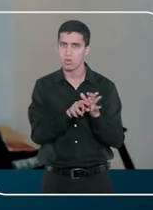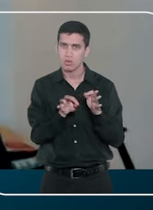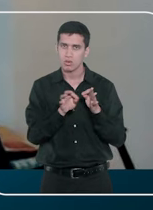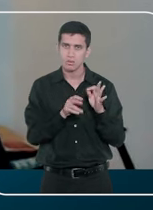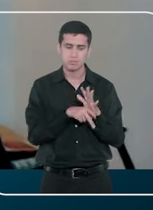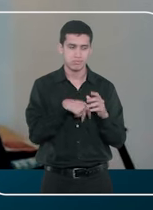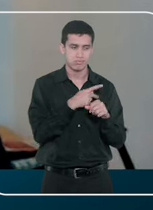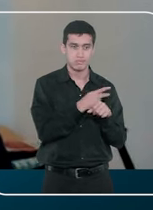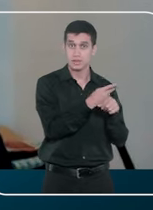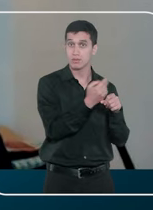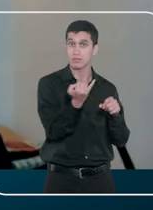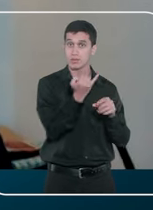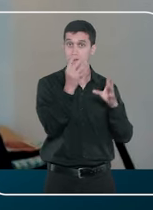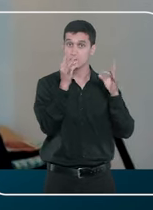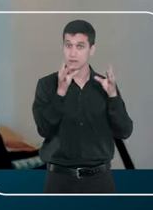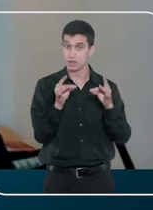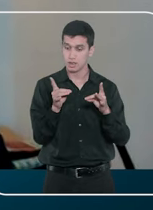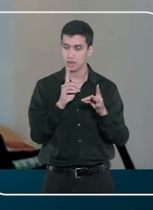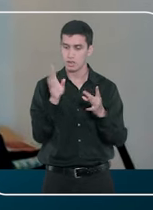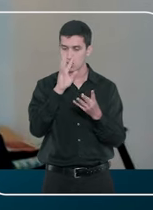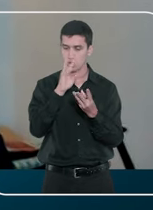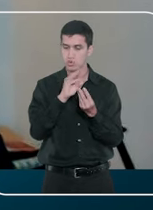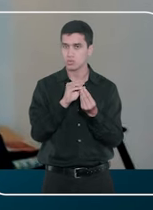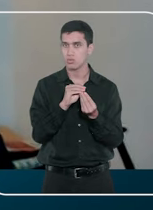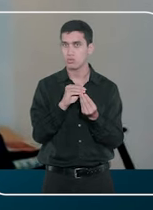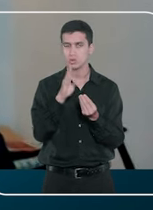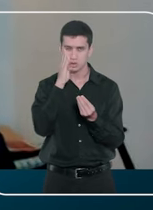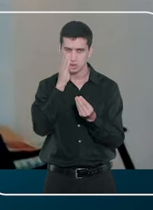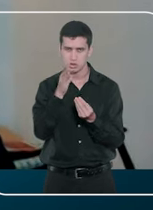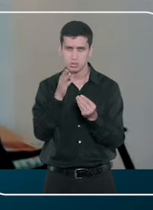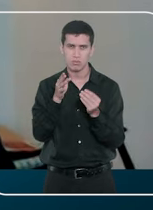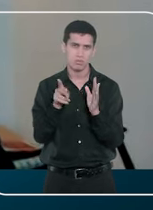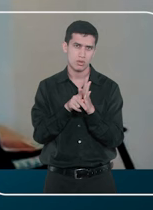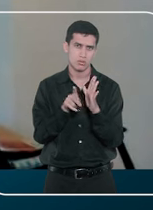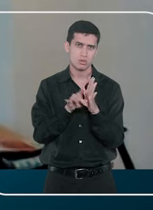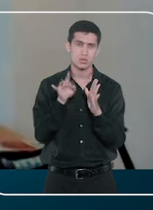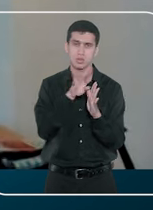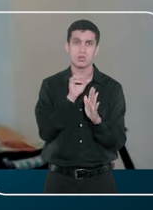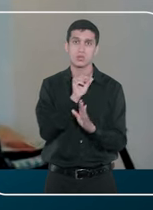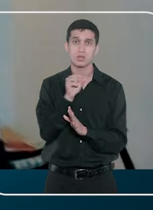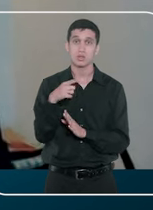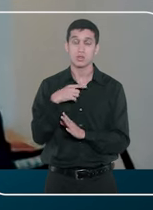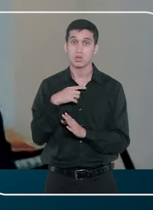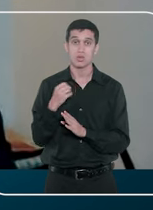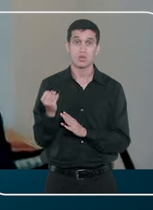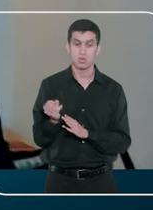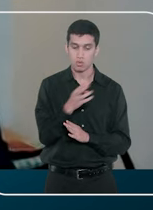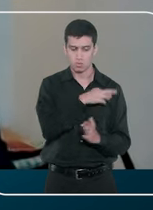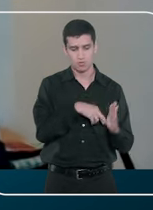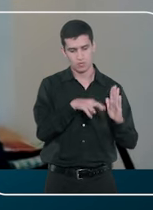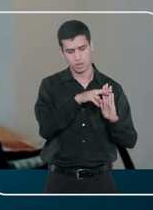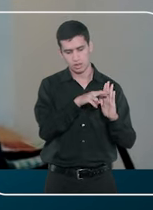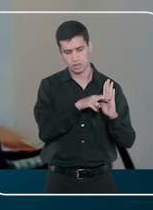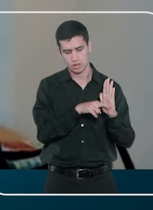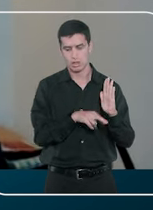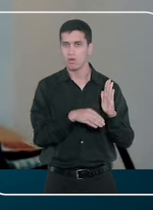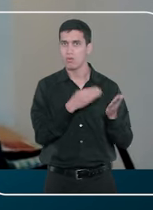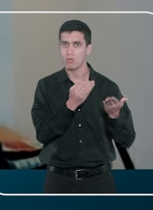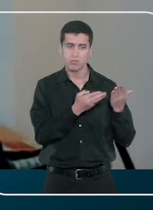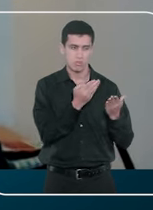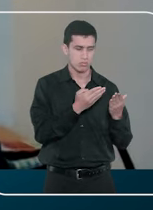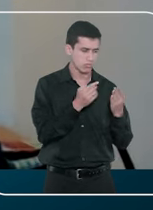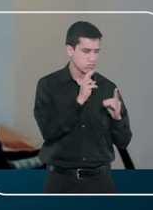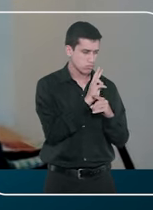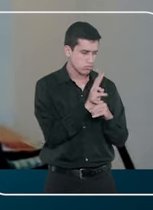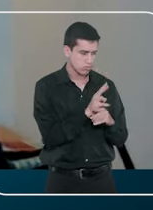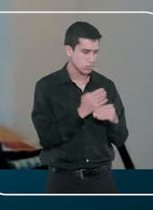destacar, ela não se resume ou se dirige propriamente ao que seja um novo regime normativo de tratamento de provas,